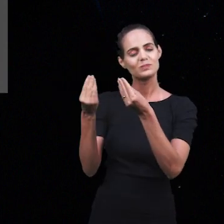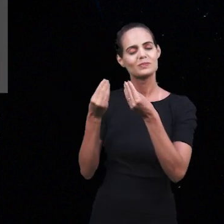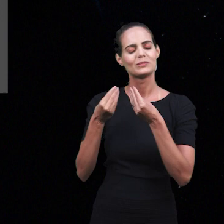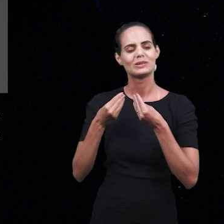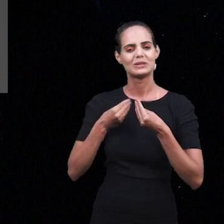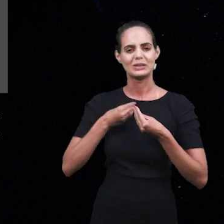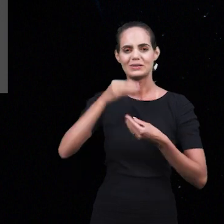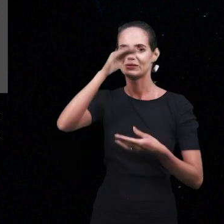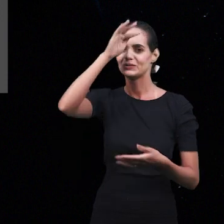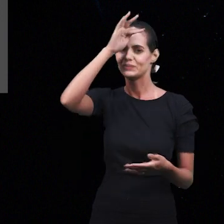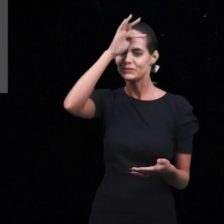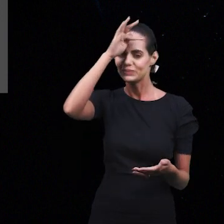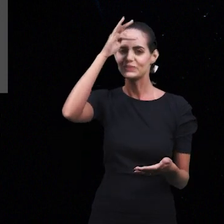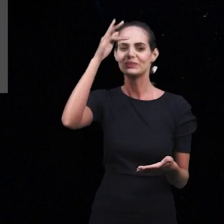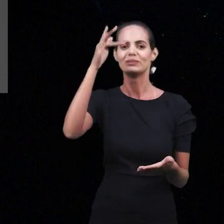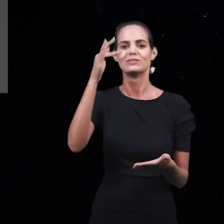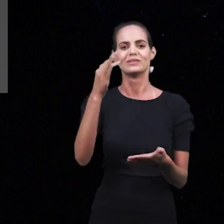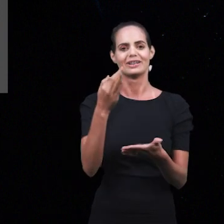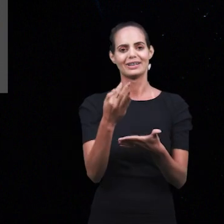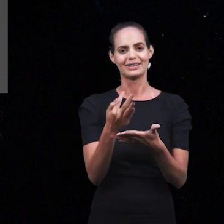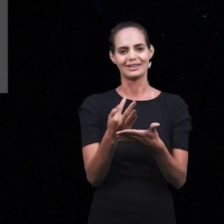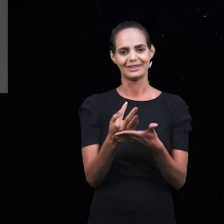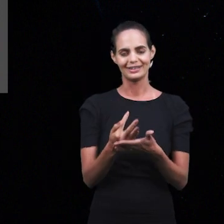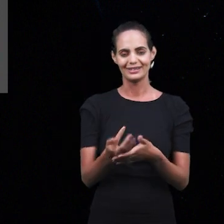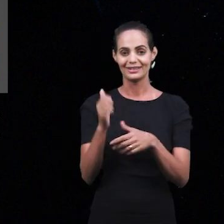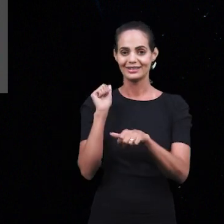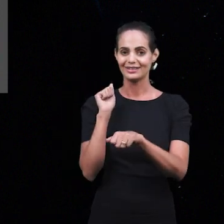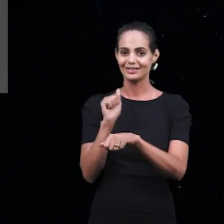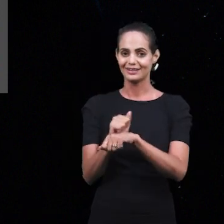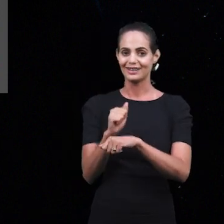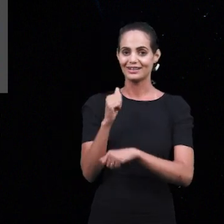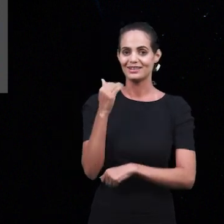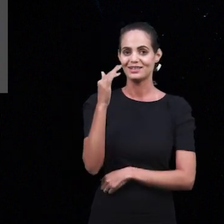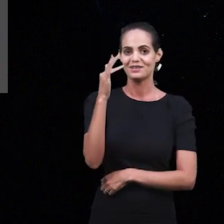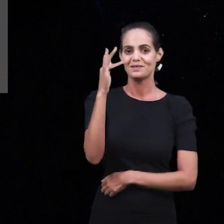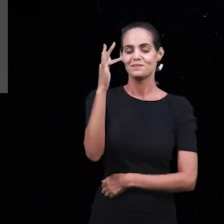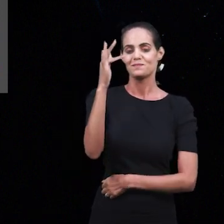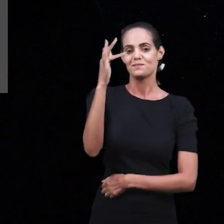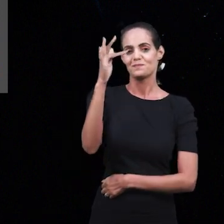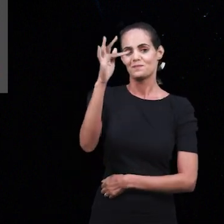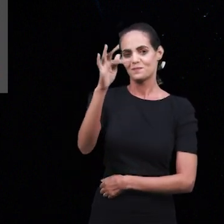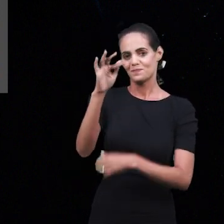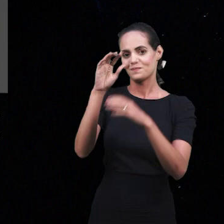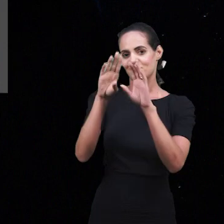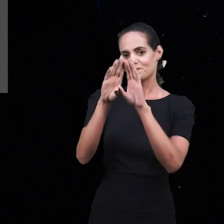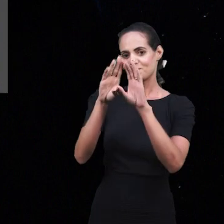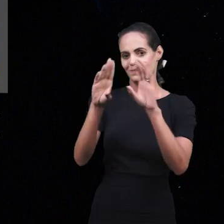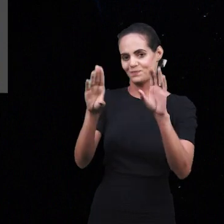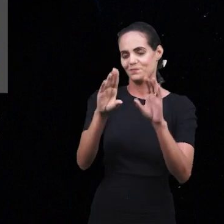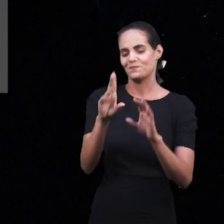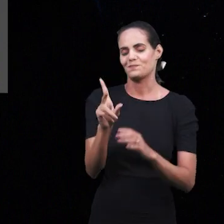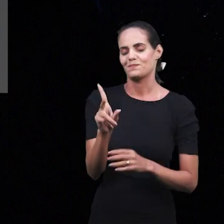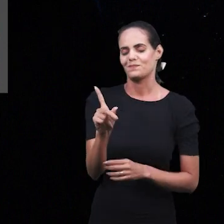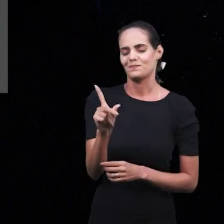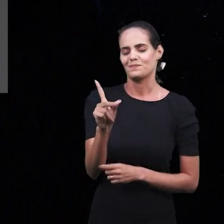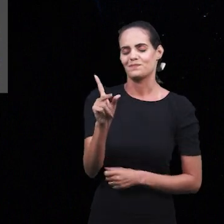doce a fé, a esperança do